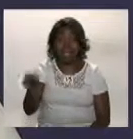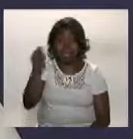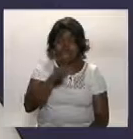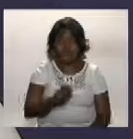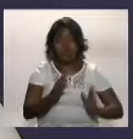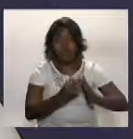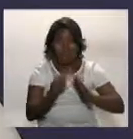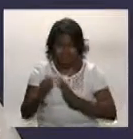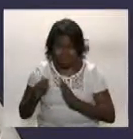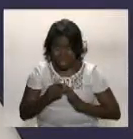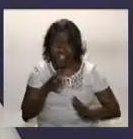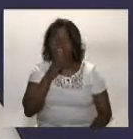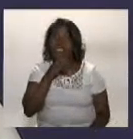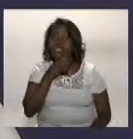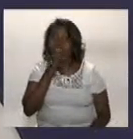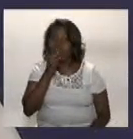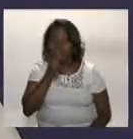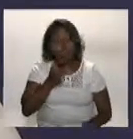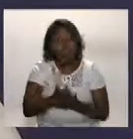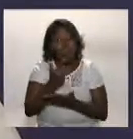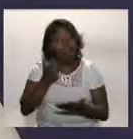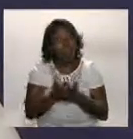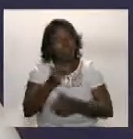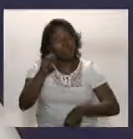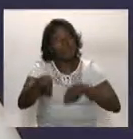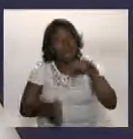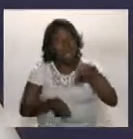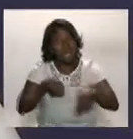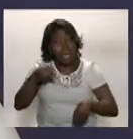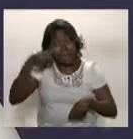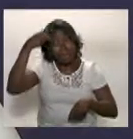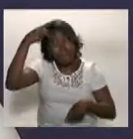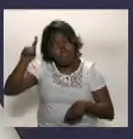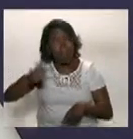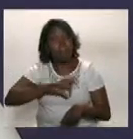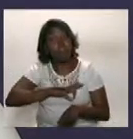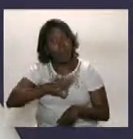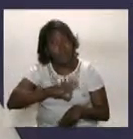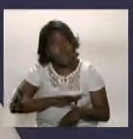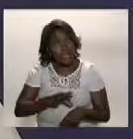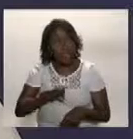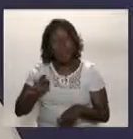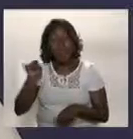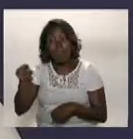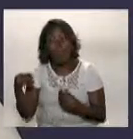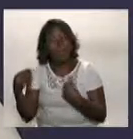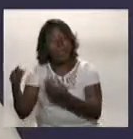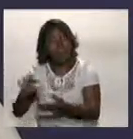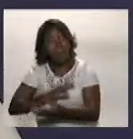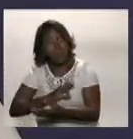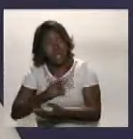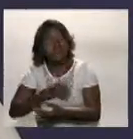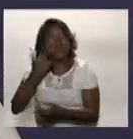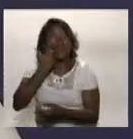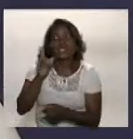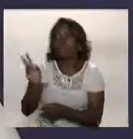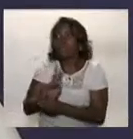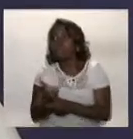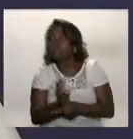as iniciativas da polícia, identificar o dono da bicicleta. Essas bicicletas